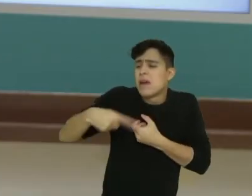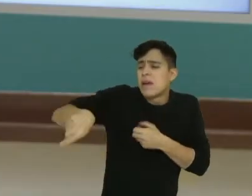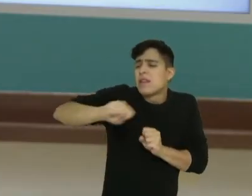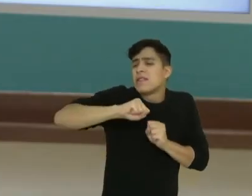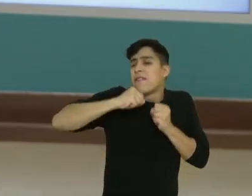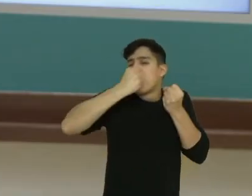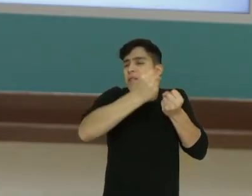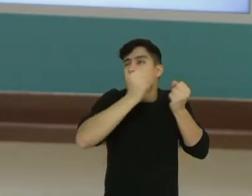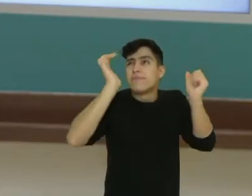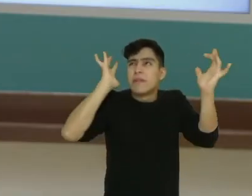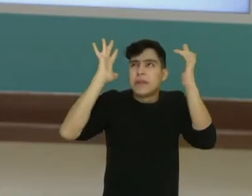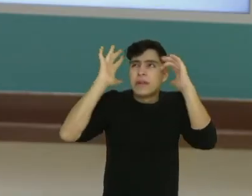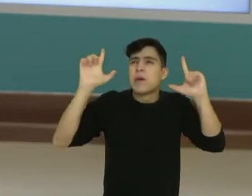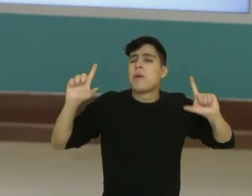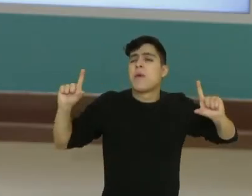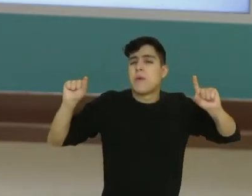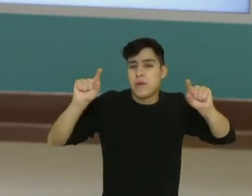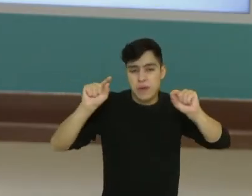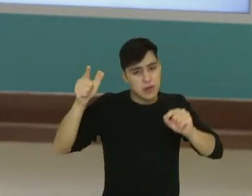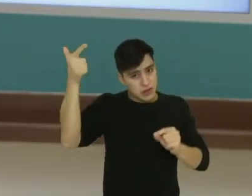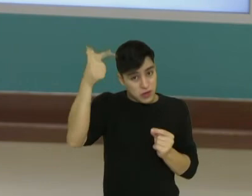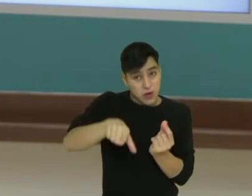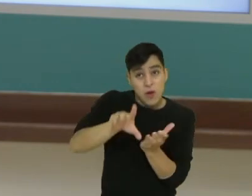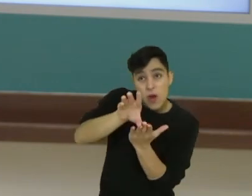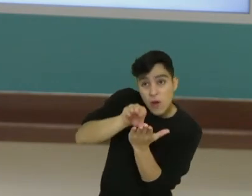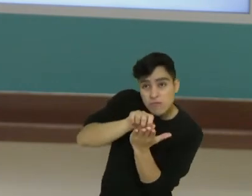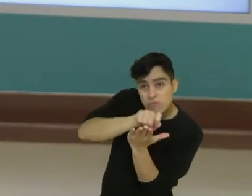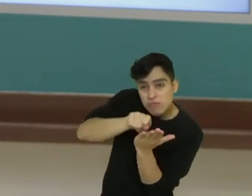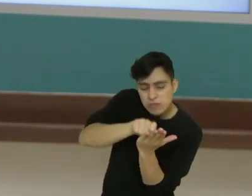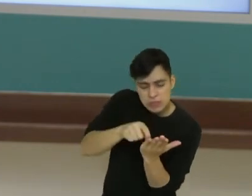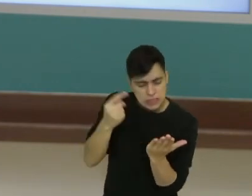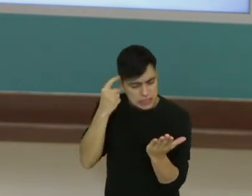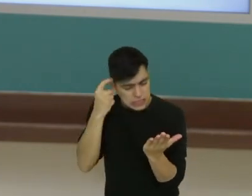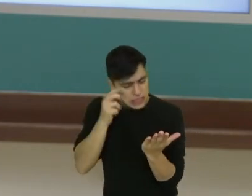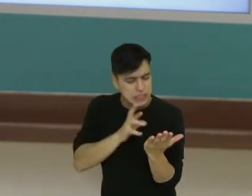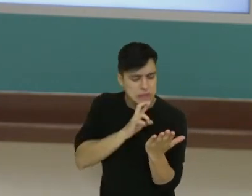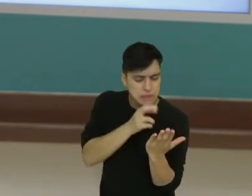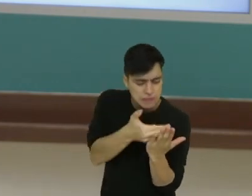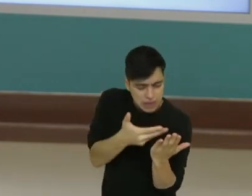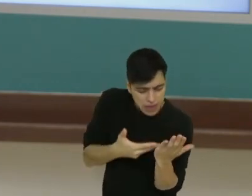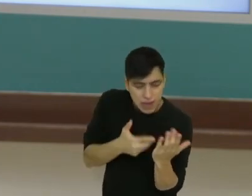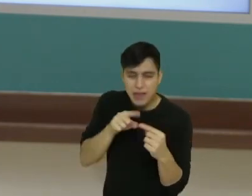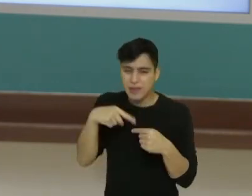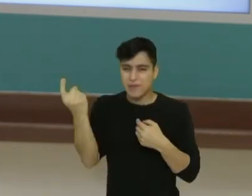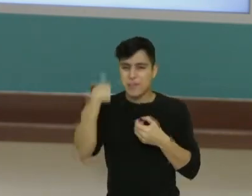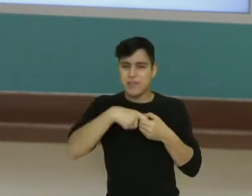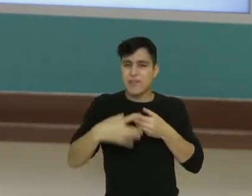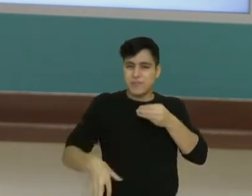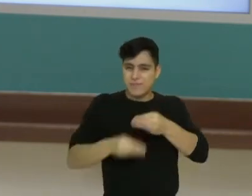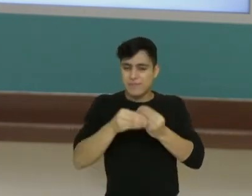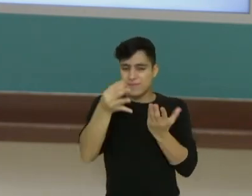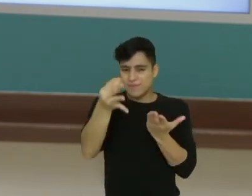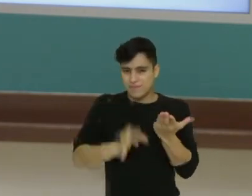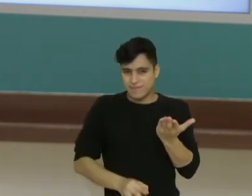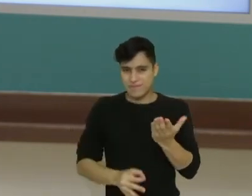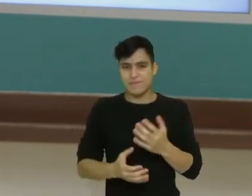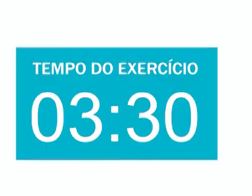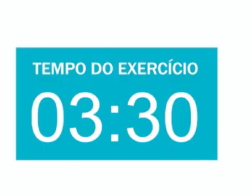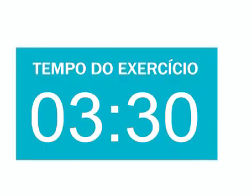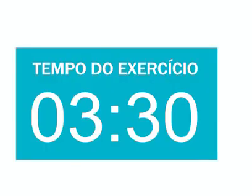pelos humanistas? Novamente, vocês vão copiar no caderno, vão responder e nós voltamos com a correção.